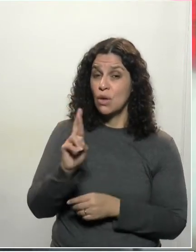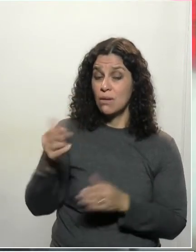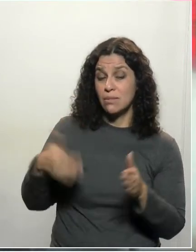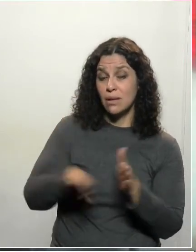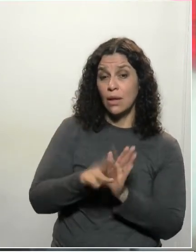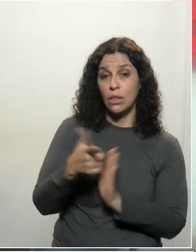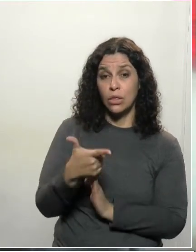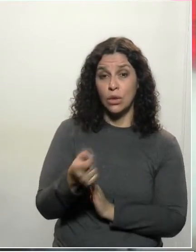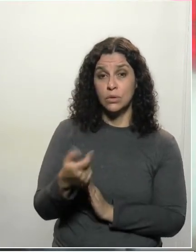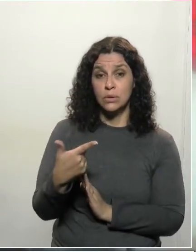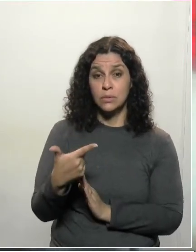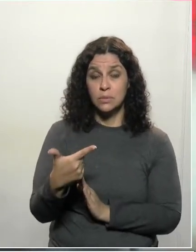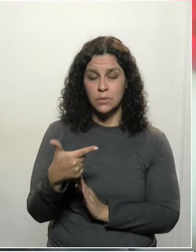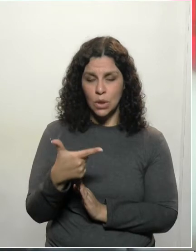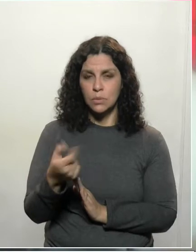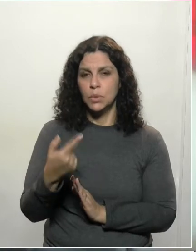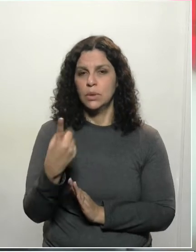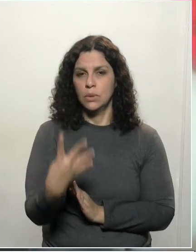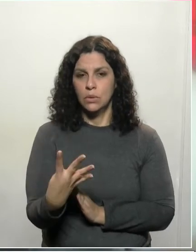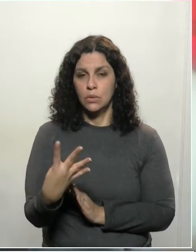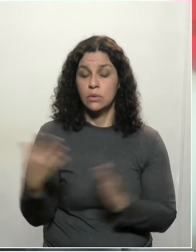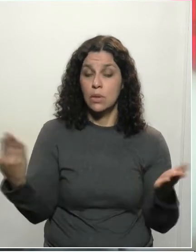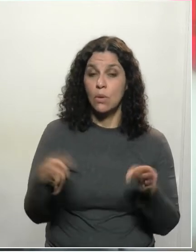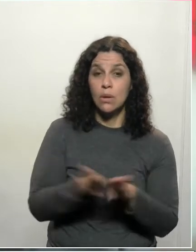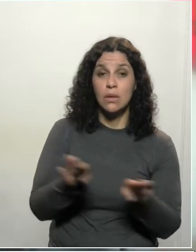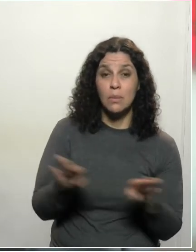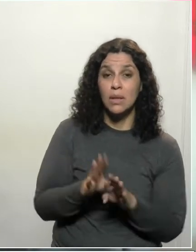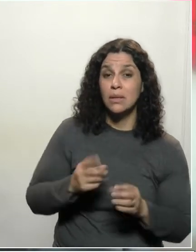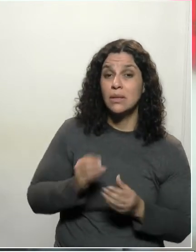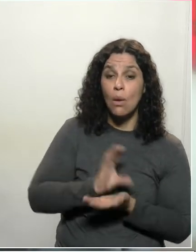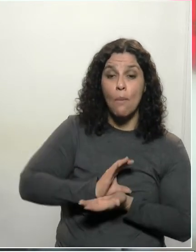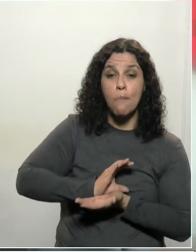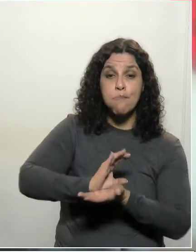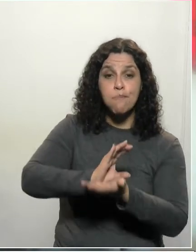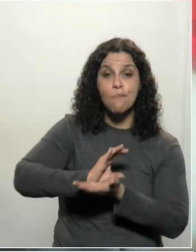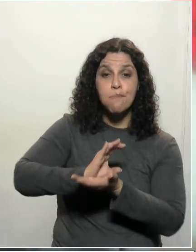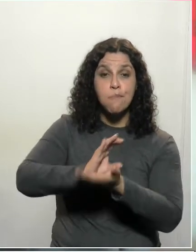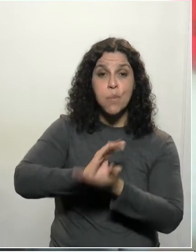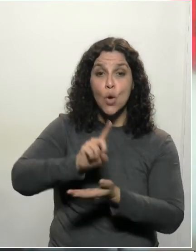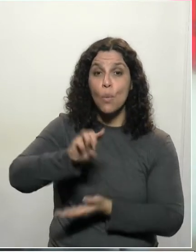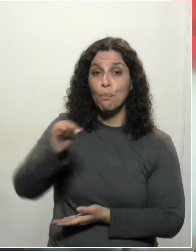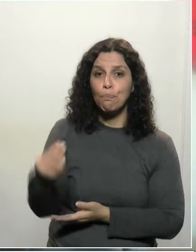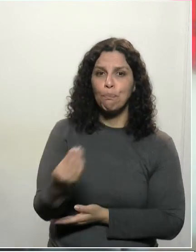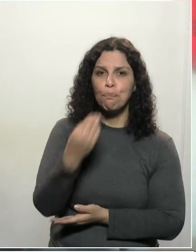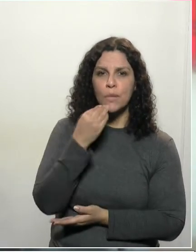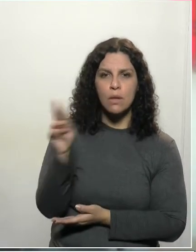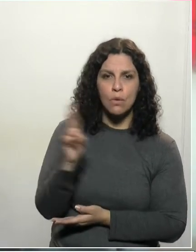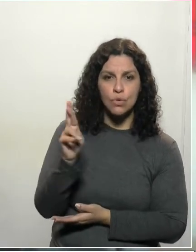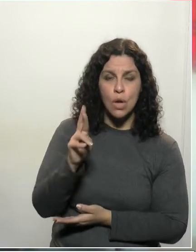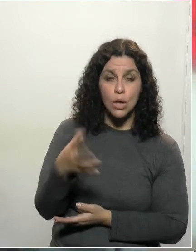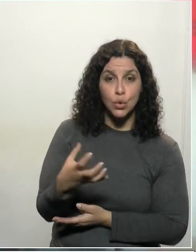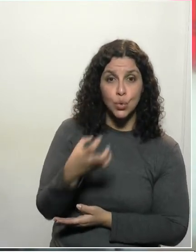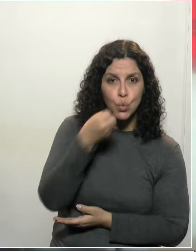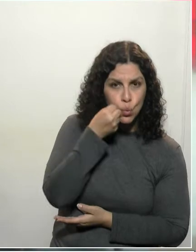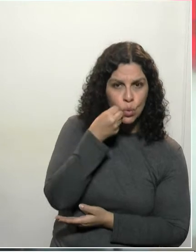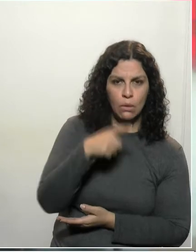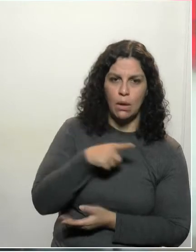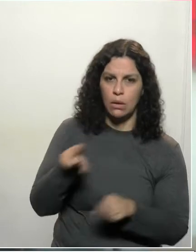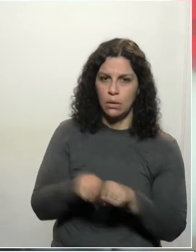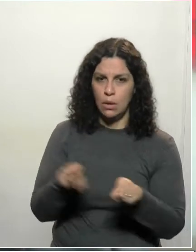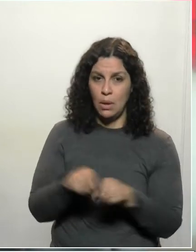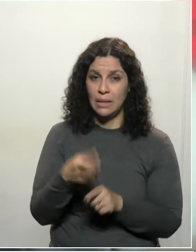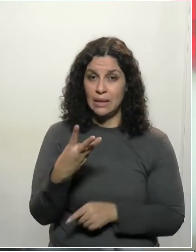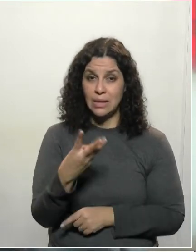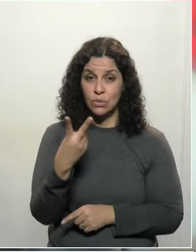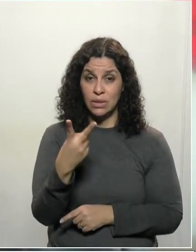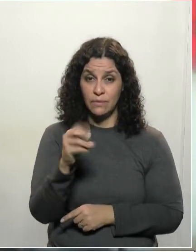2014, a Sanepar distribuiu, nesse último ano, R$1 bilhão, dos quais teve um lucro, perdão, de R$1 bilhão, dos quais